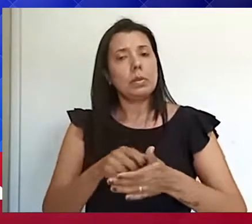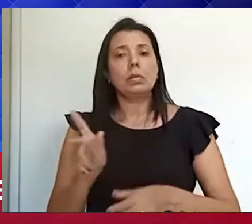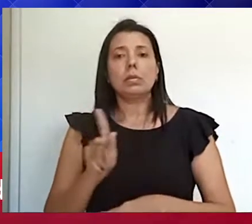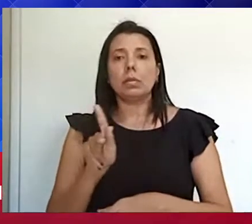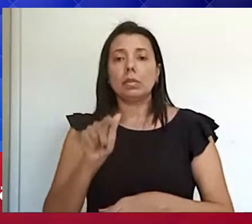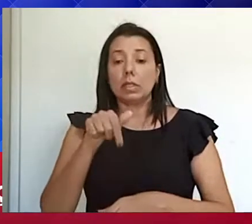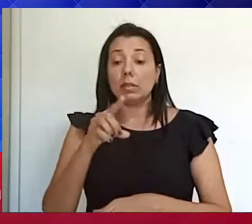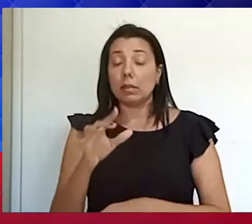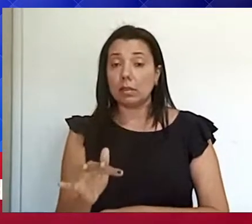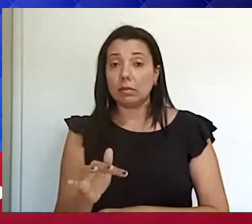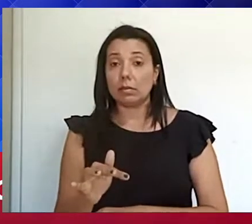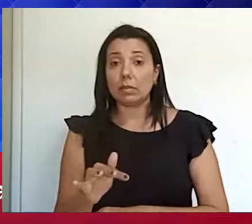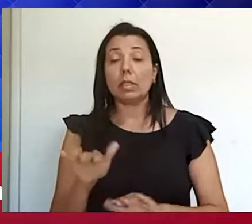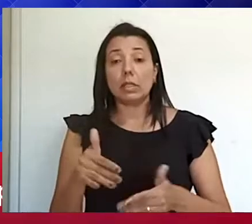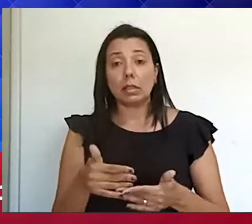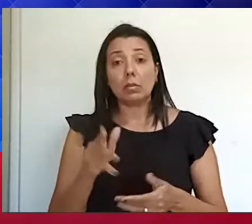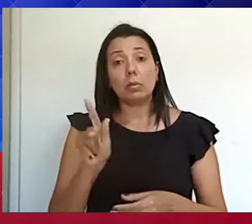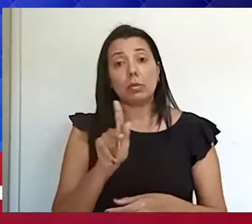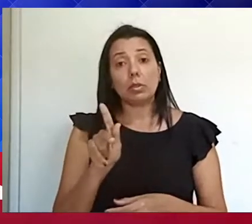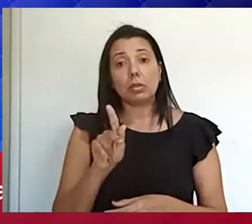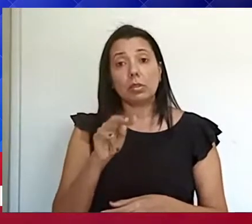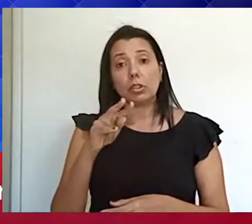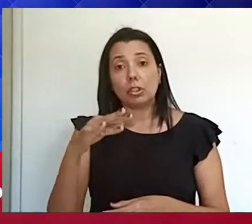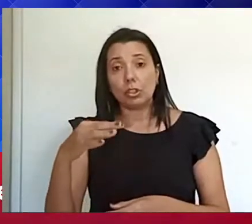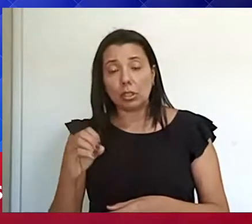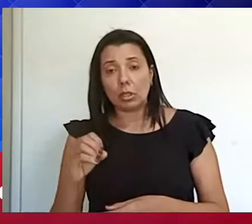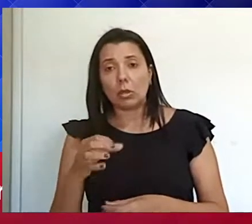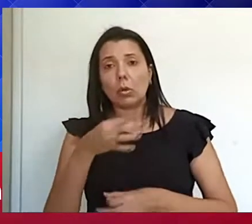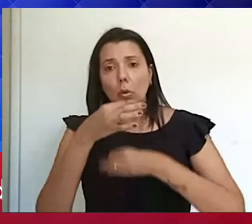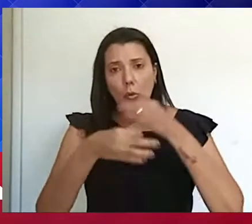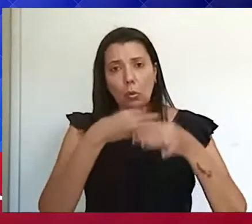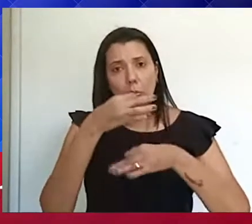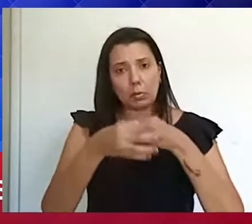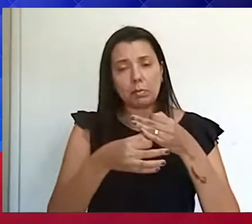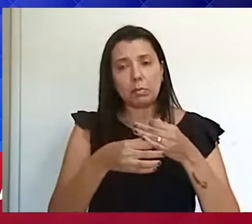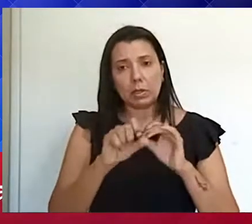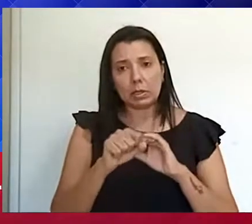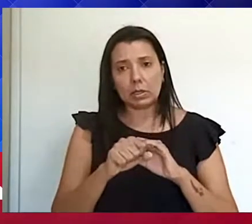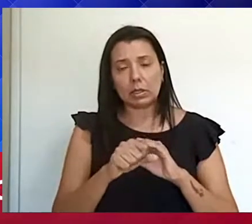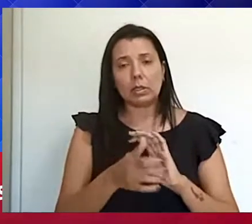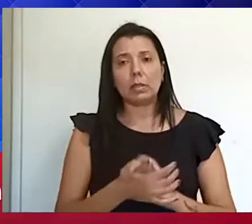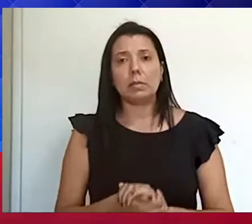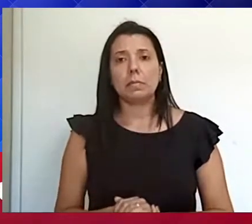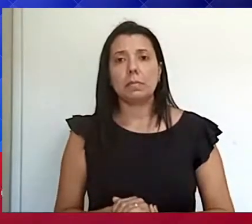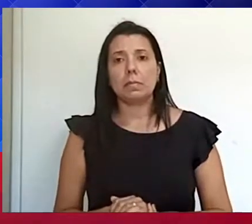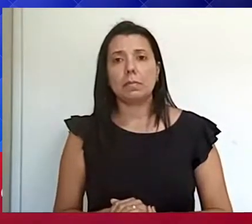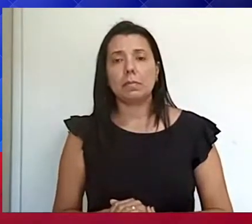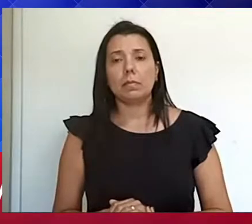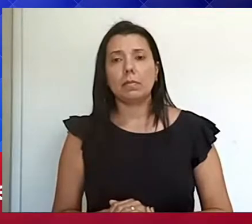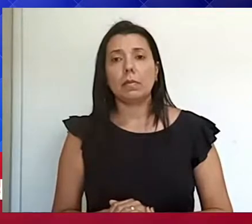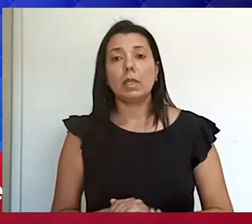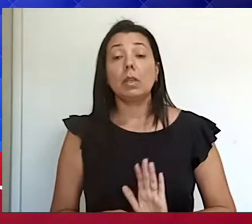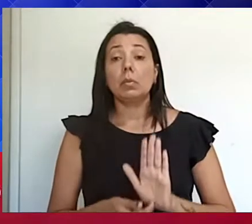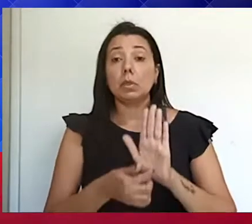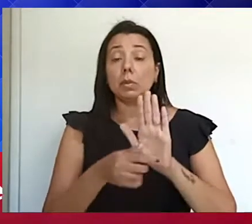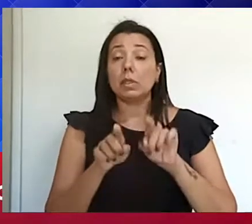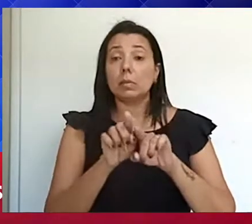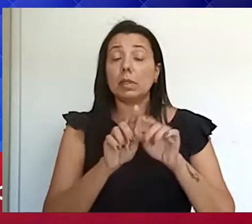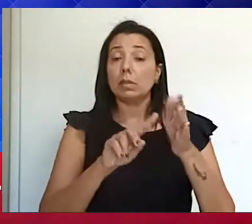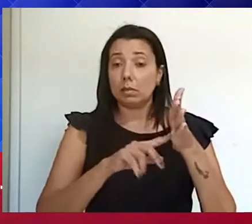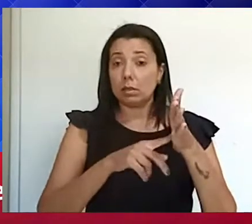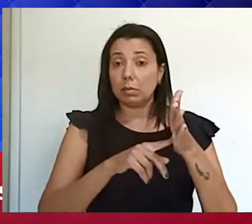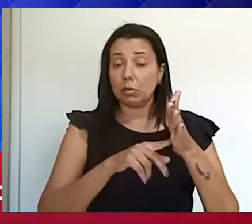Federal. Então, professor Tião, comenta para a gente sobre esse adiamento e o posicionamento do Simpro, né?